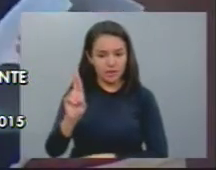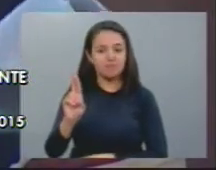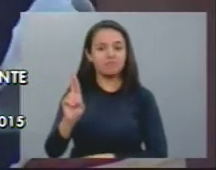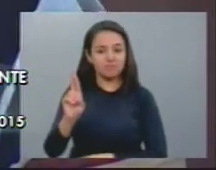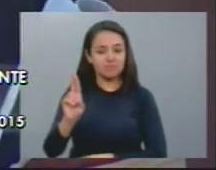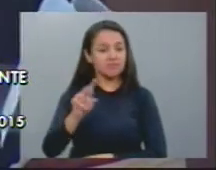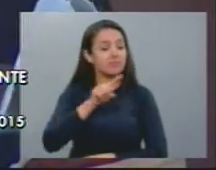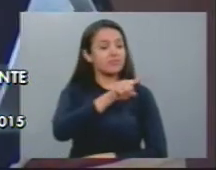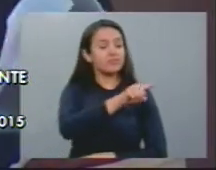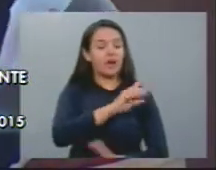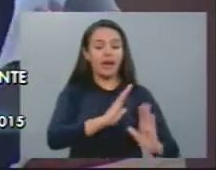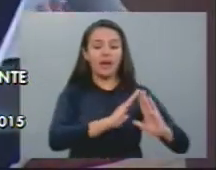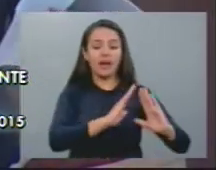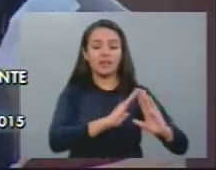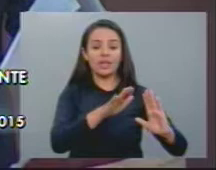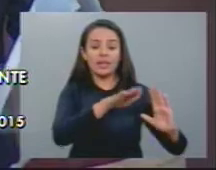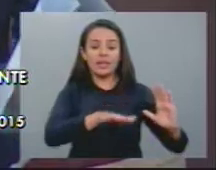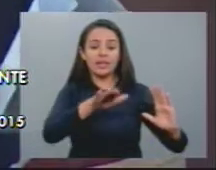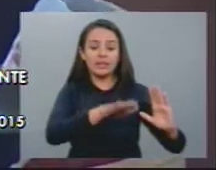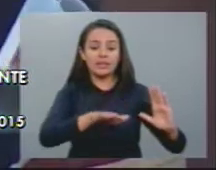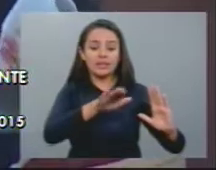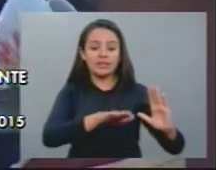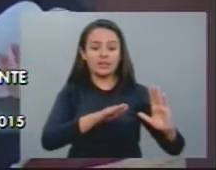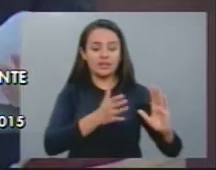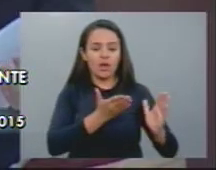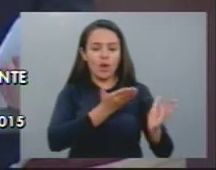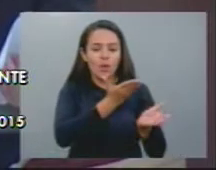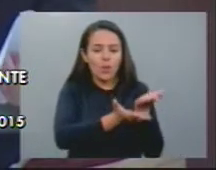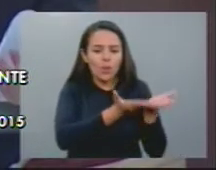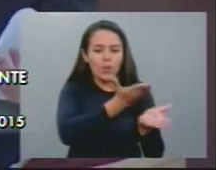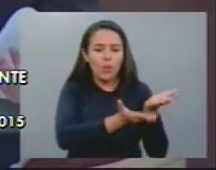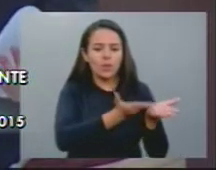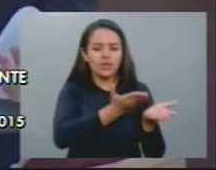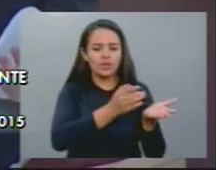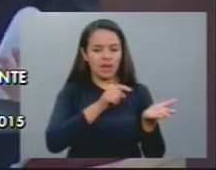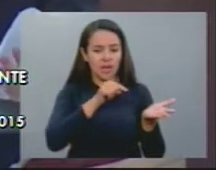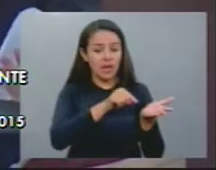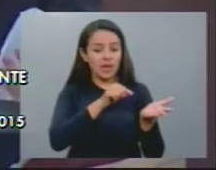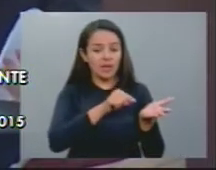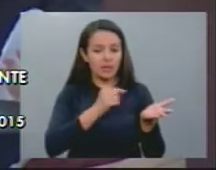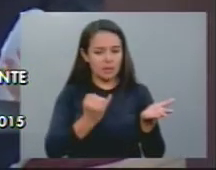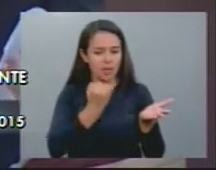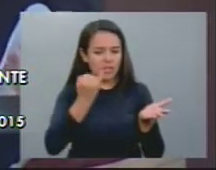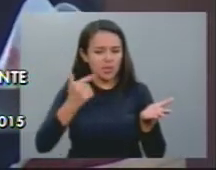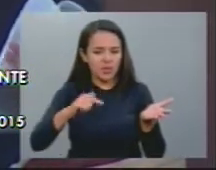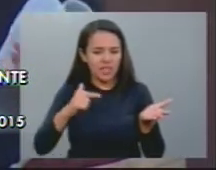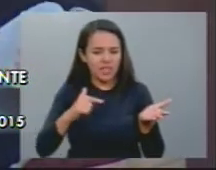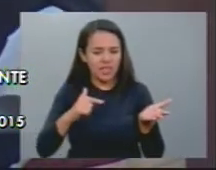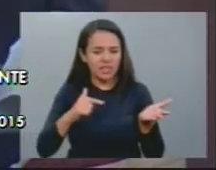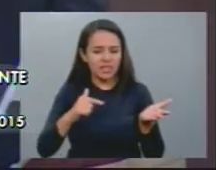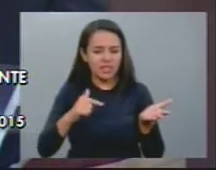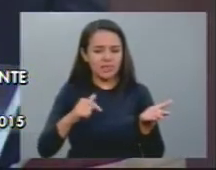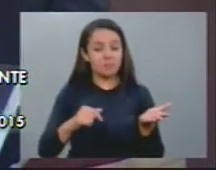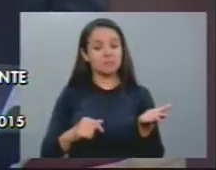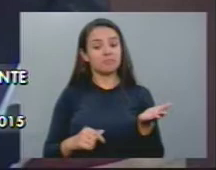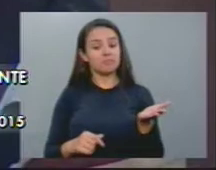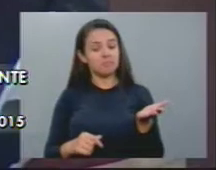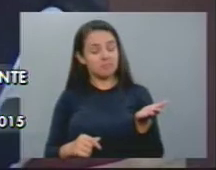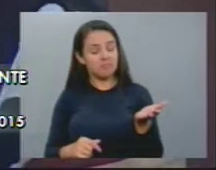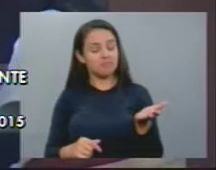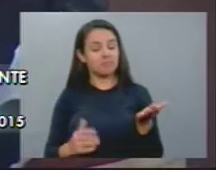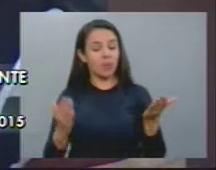mais importante do que permitir a fórmula, deputada doutora Silvana, permitir a